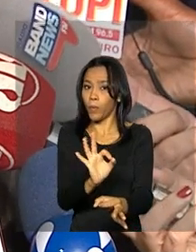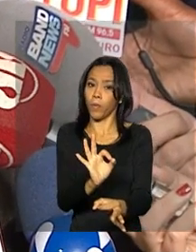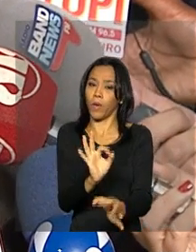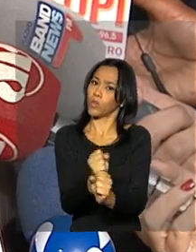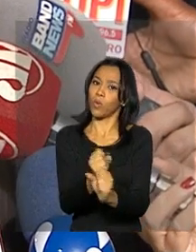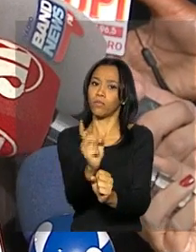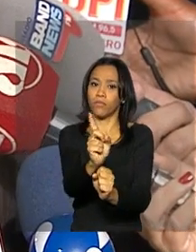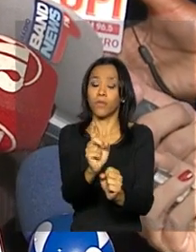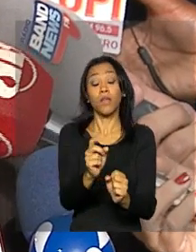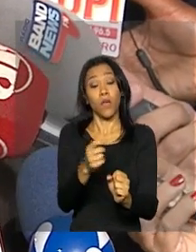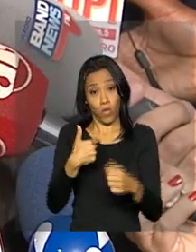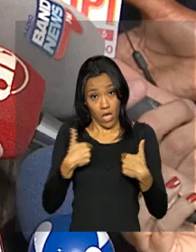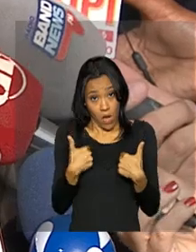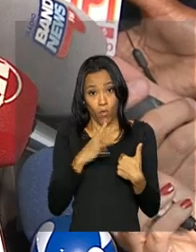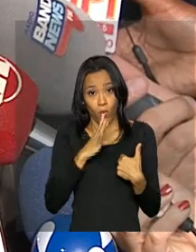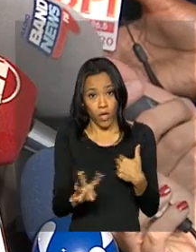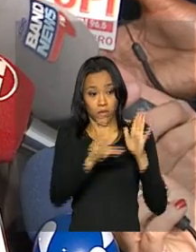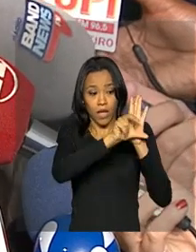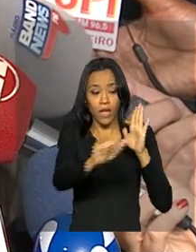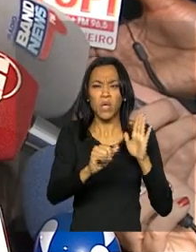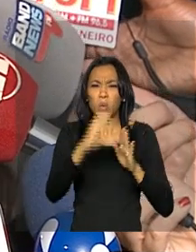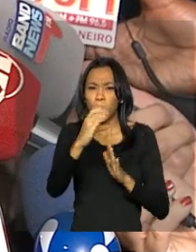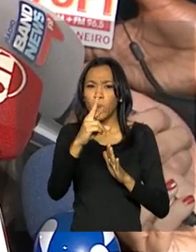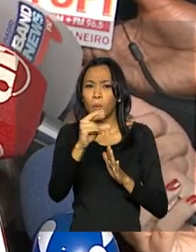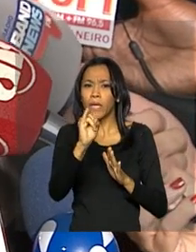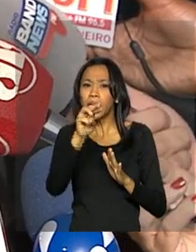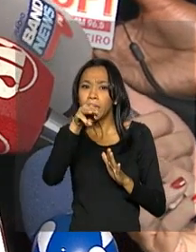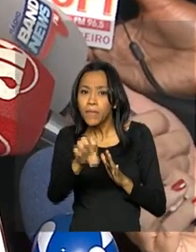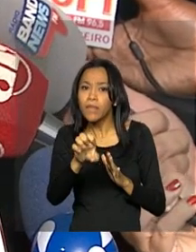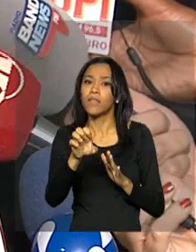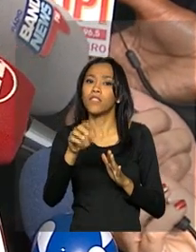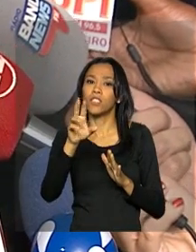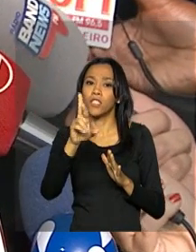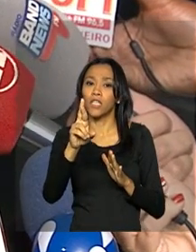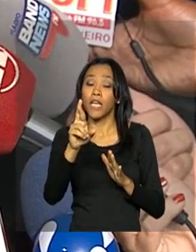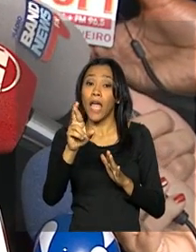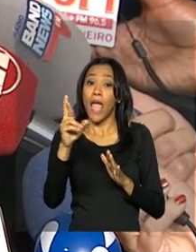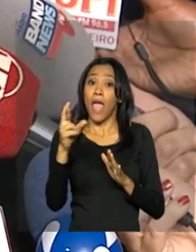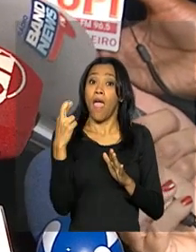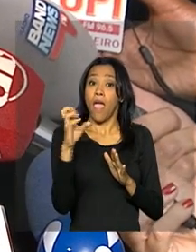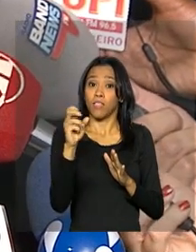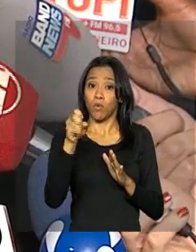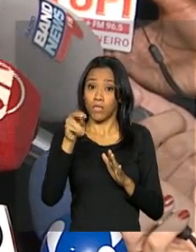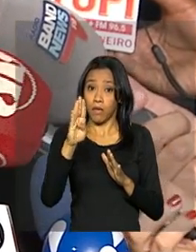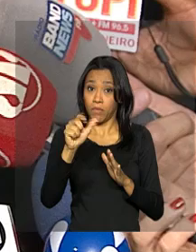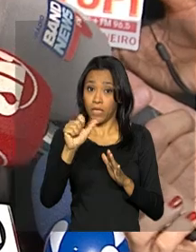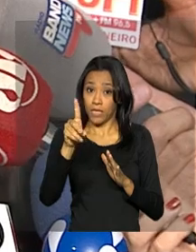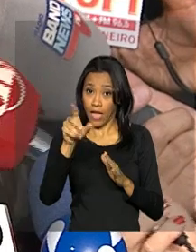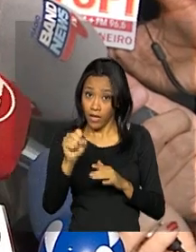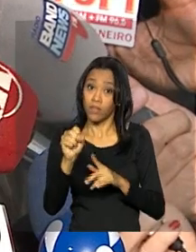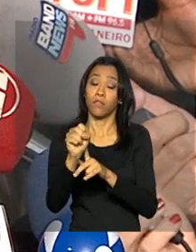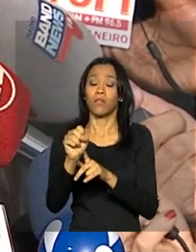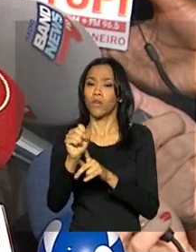pelo que eu conheço da lei, o crime de responsabilidade tem que ser no mandato, o mandato dela começou em 1º de janeiro de